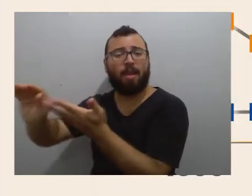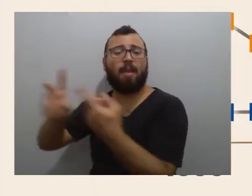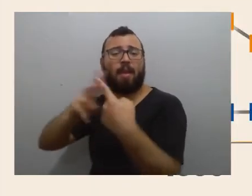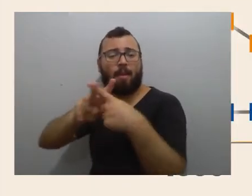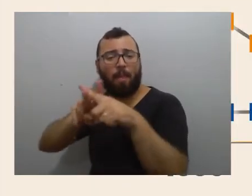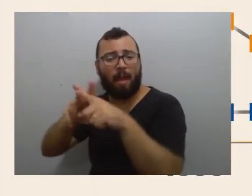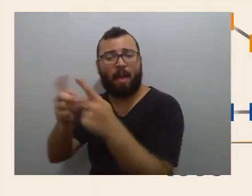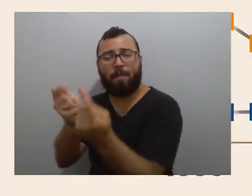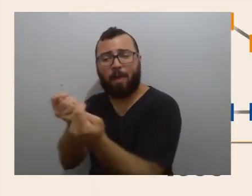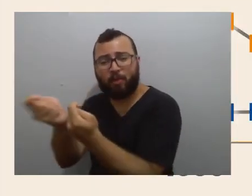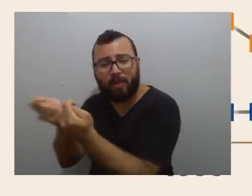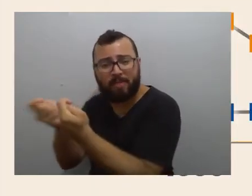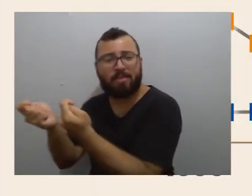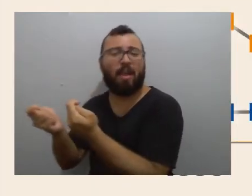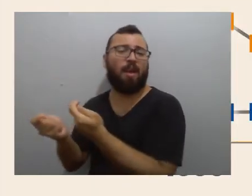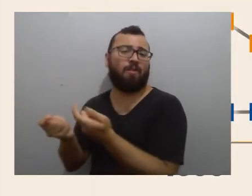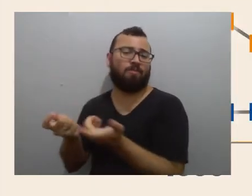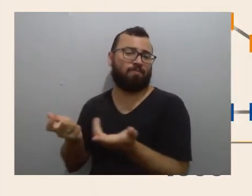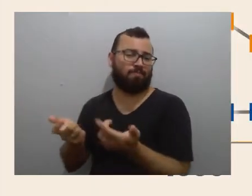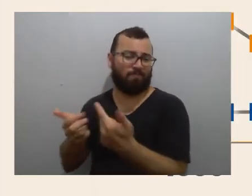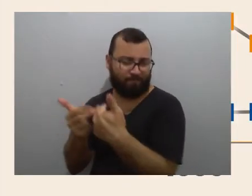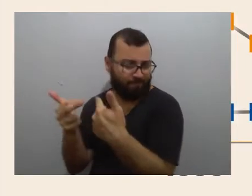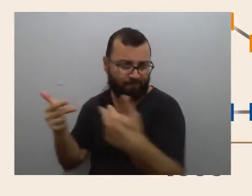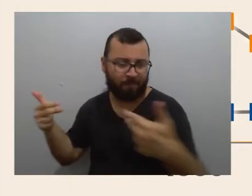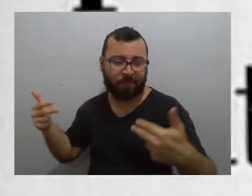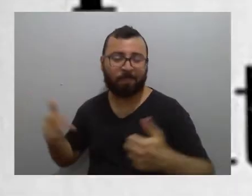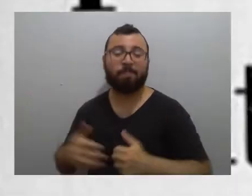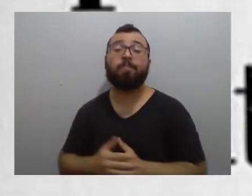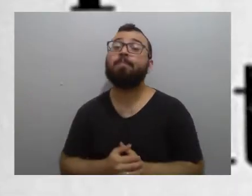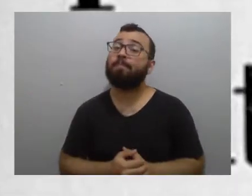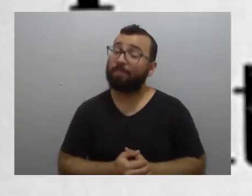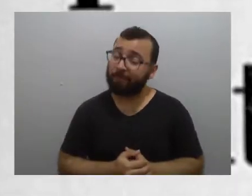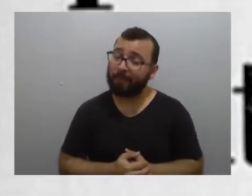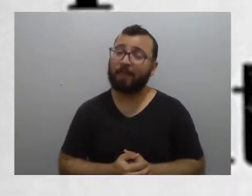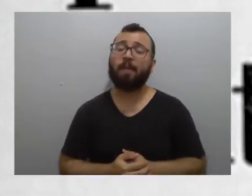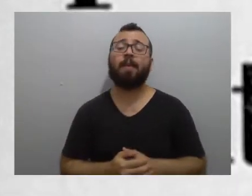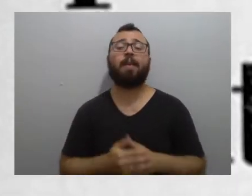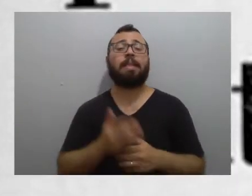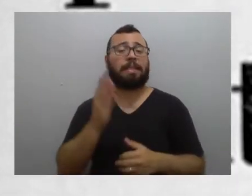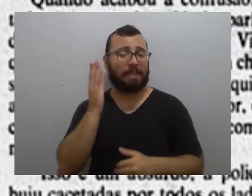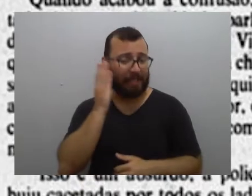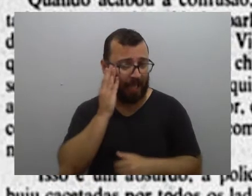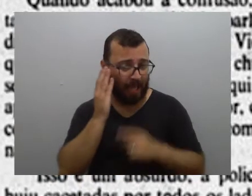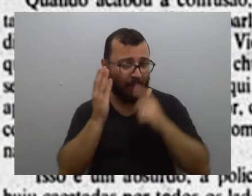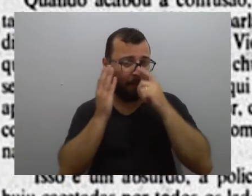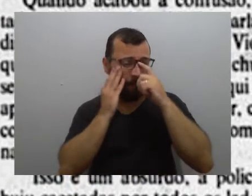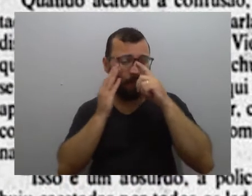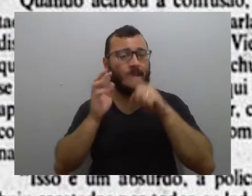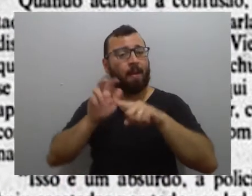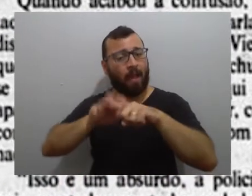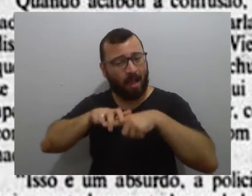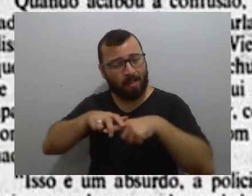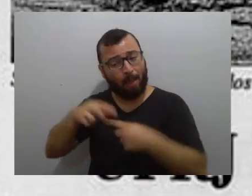e a pós-graduação diminuía, integrando melhor ensino e pesquisa. Em 1998, o ministro da Educação, Paulo